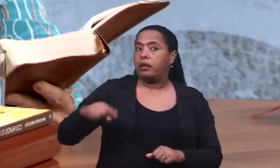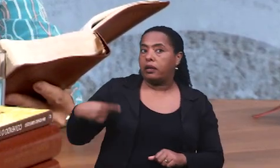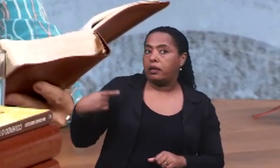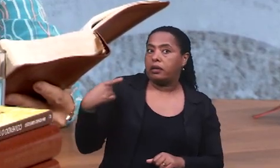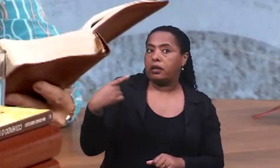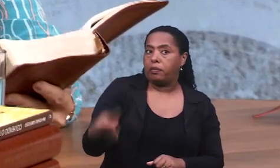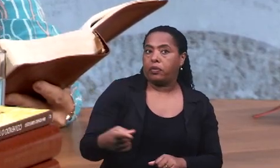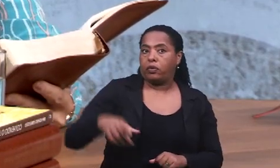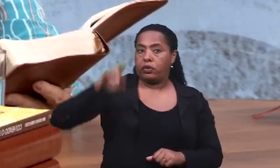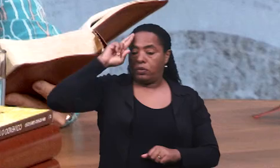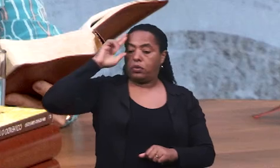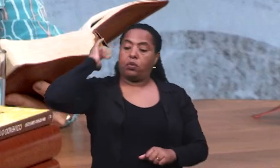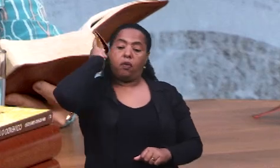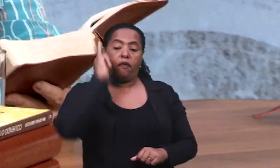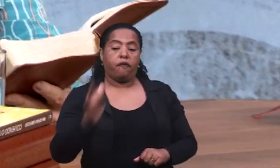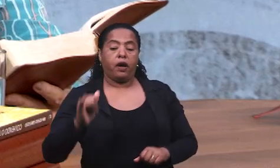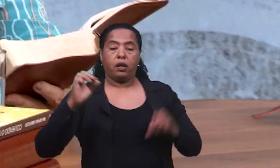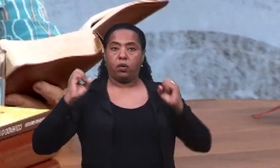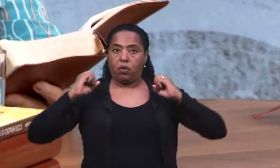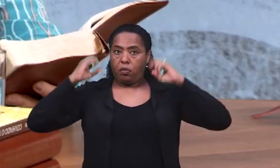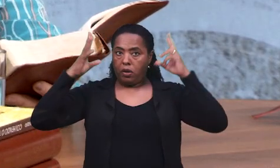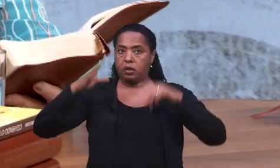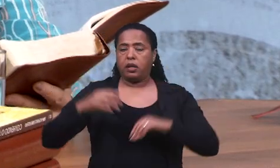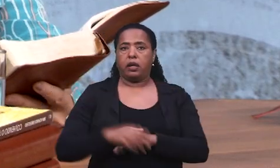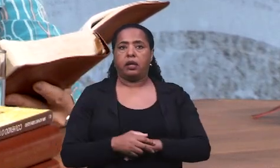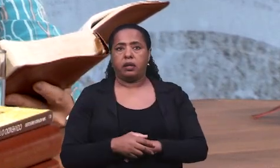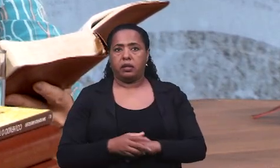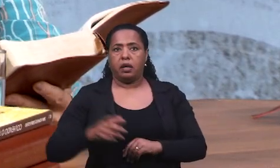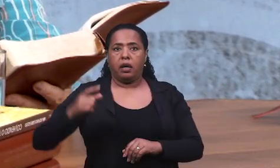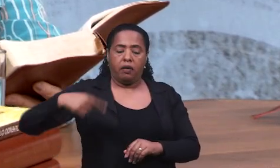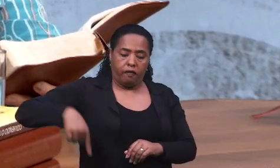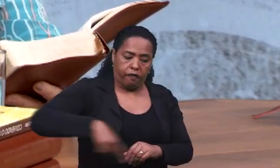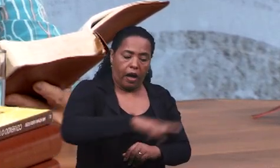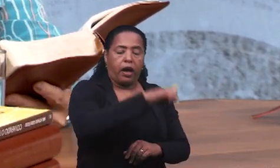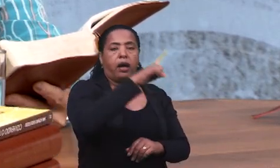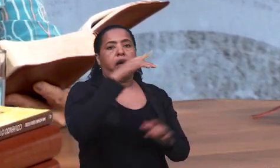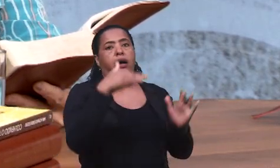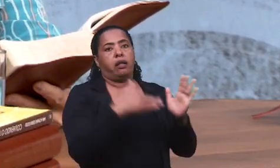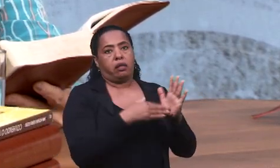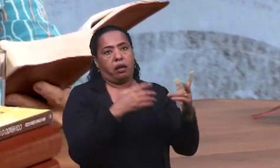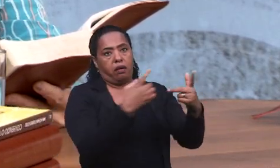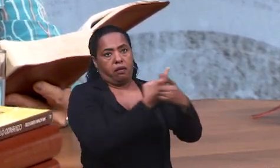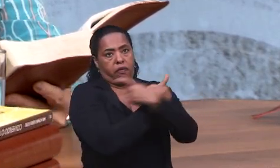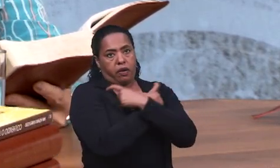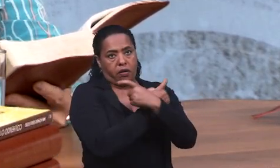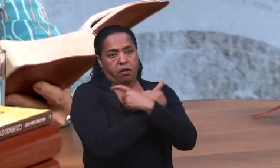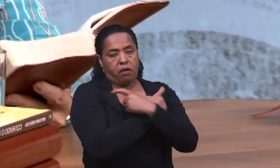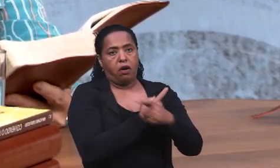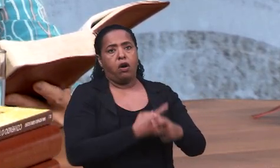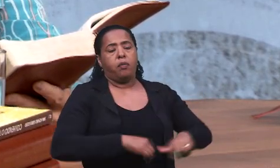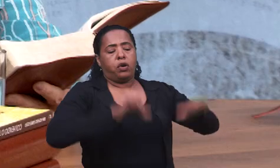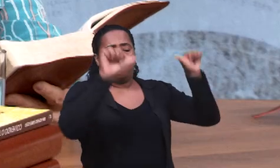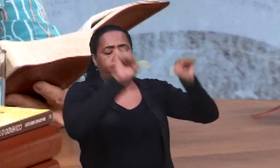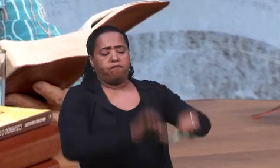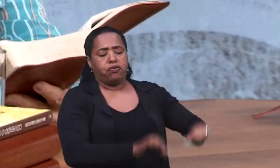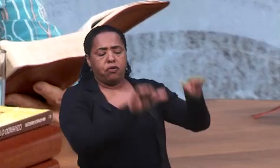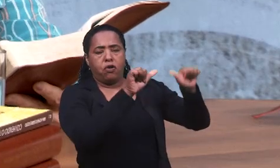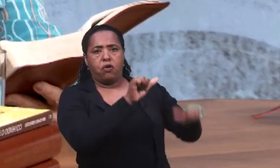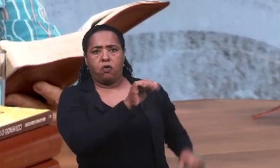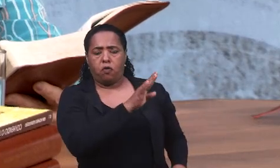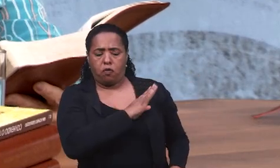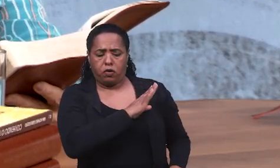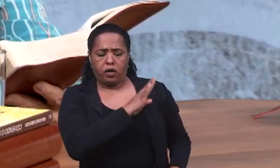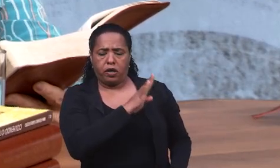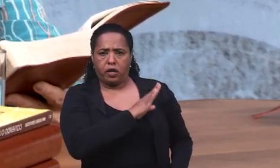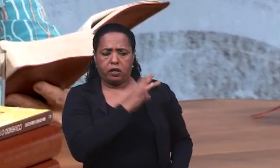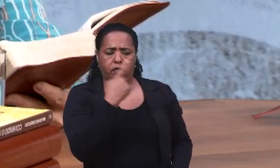Depois disse o Senhor a Moisés: entra a Faraó, porque tenho agravado o seu coração e o